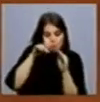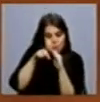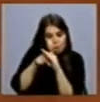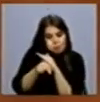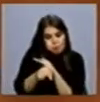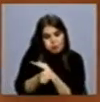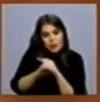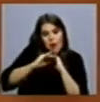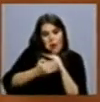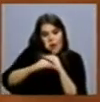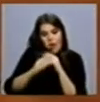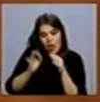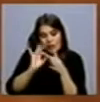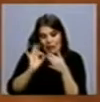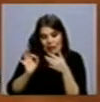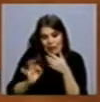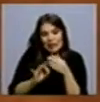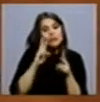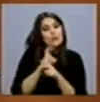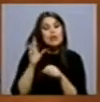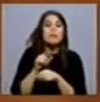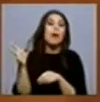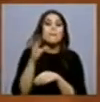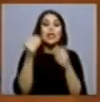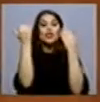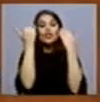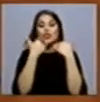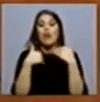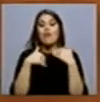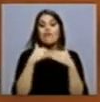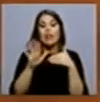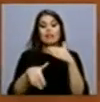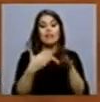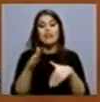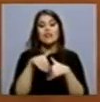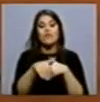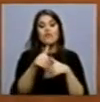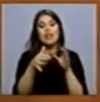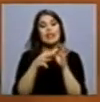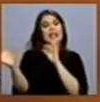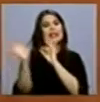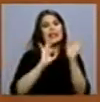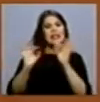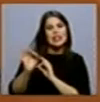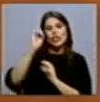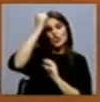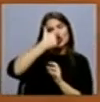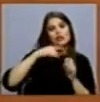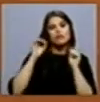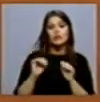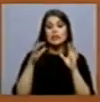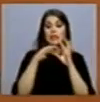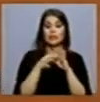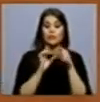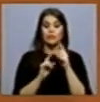esta Grande Mancha Vermelha. E mais dados da Juno vão ser dados sobre a caracterização, a história até, no fundo, desta